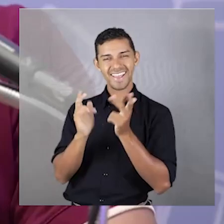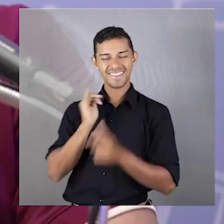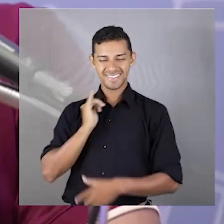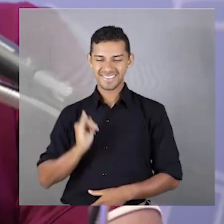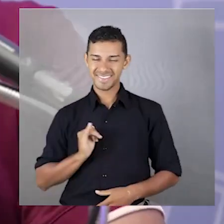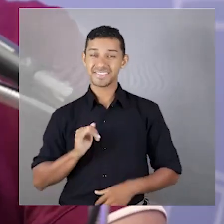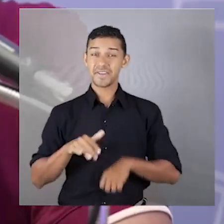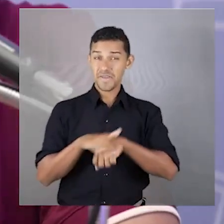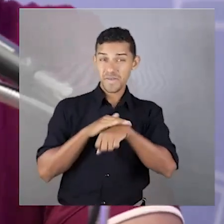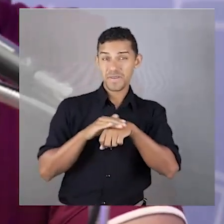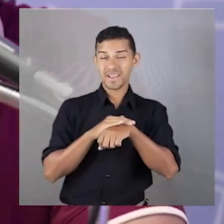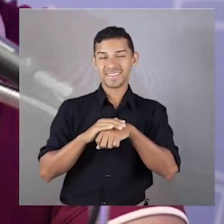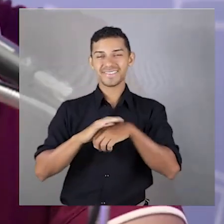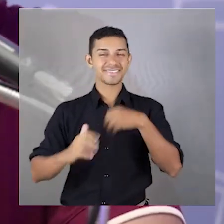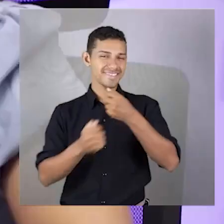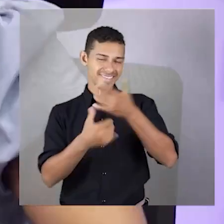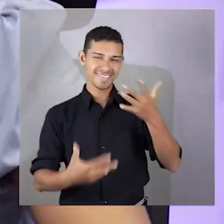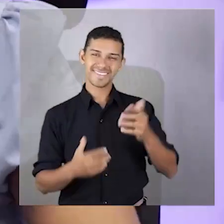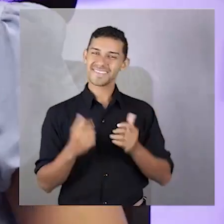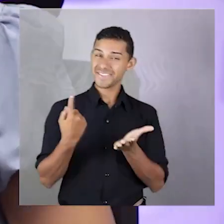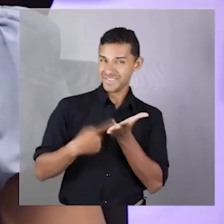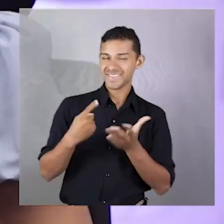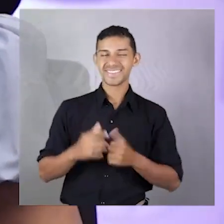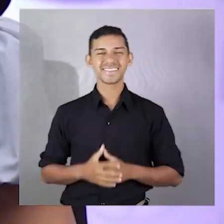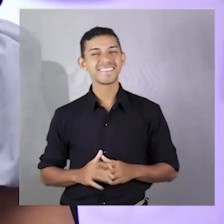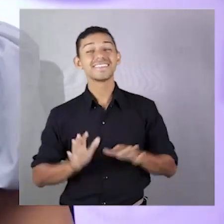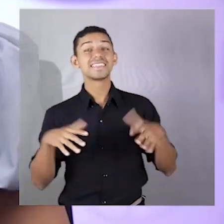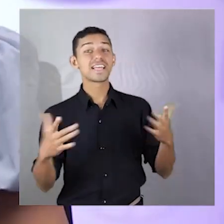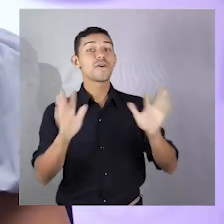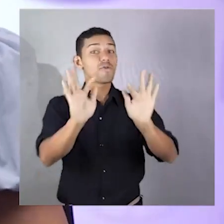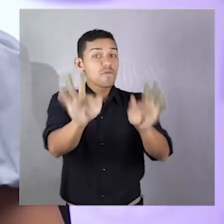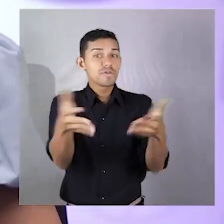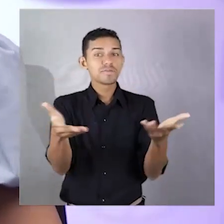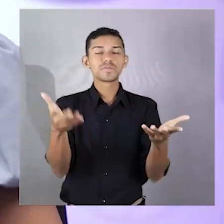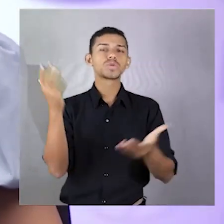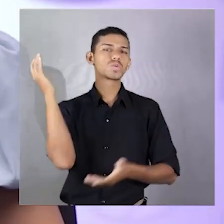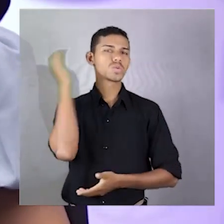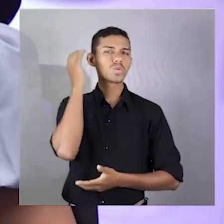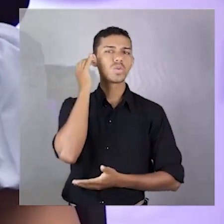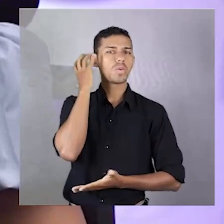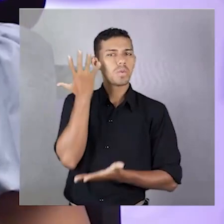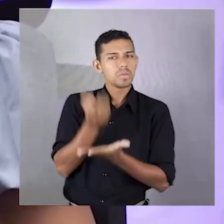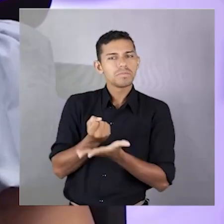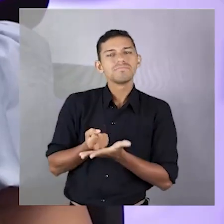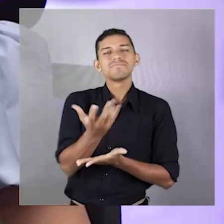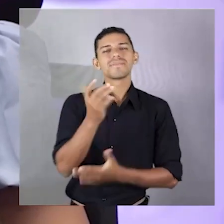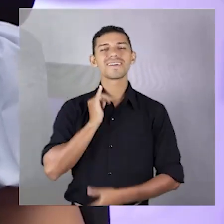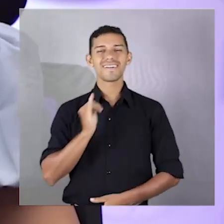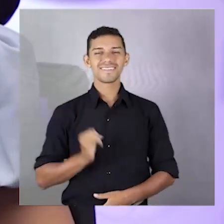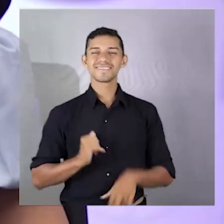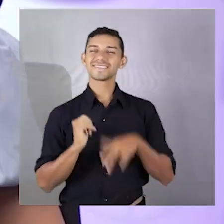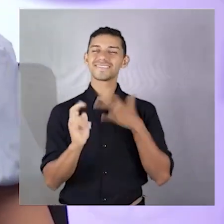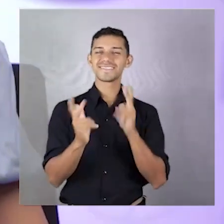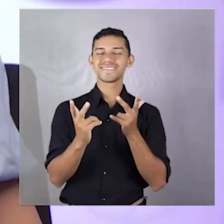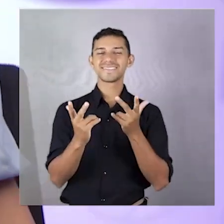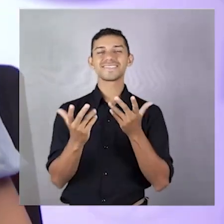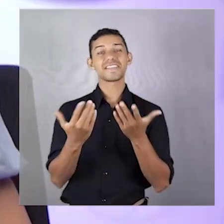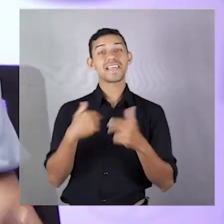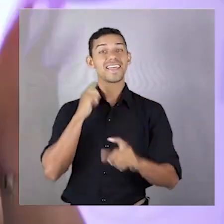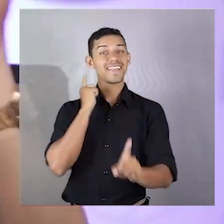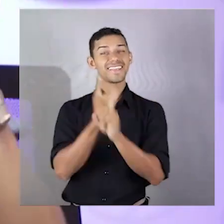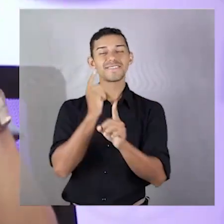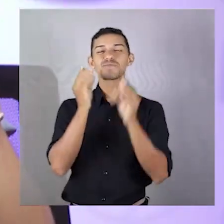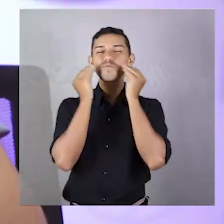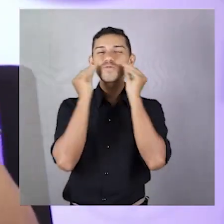conversar ainda sobre muitas coisas, tá bom? Então é isso, pessoal. Finalizando mais um episódio do podcast Papo de Recreio. Até o